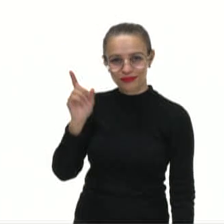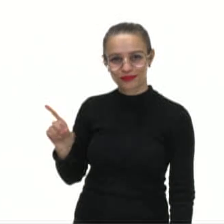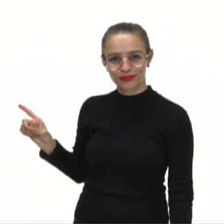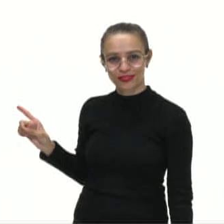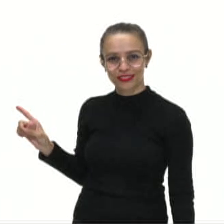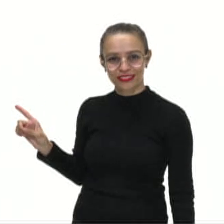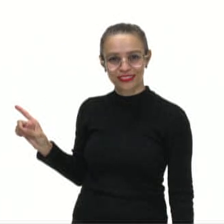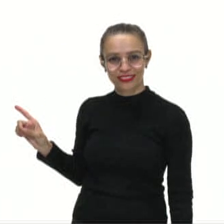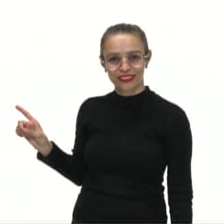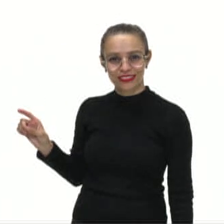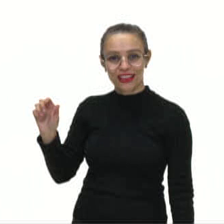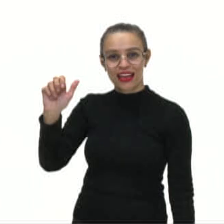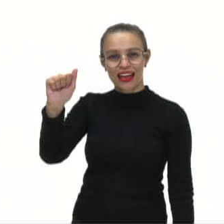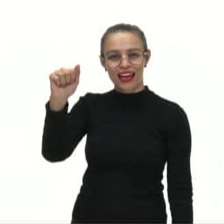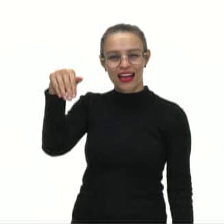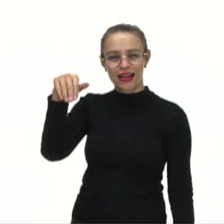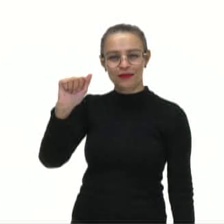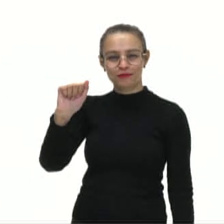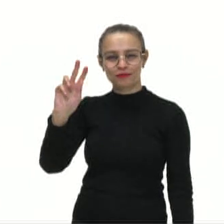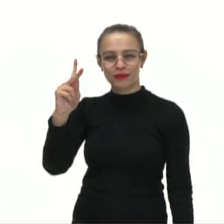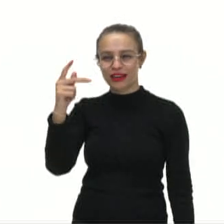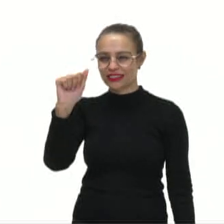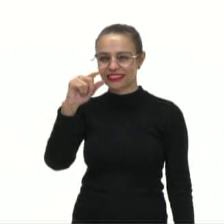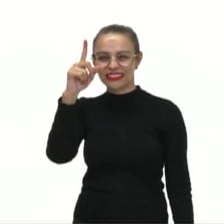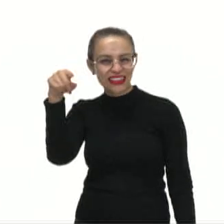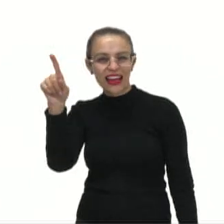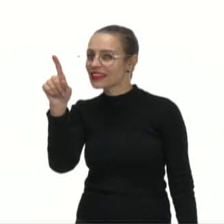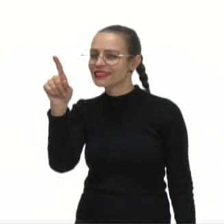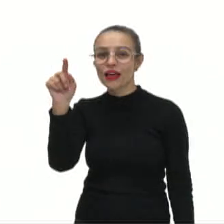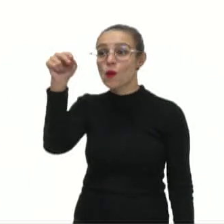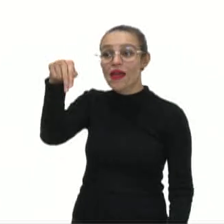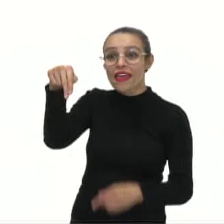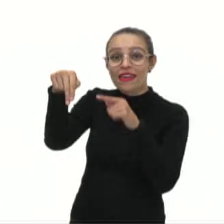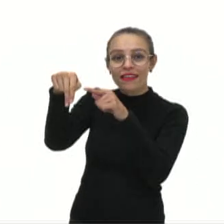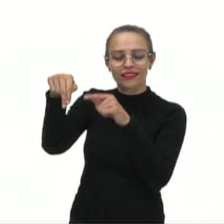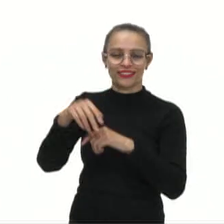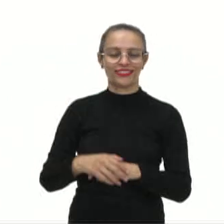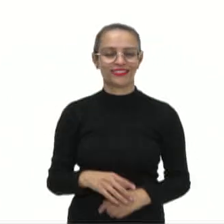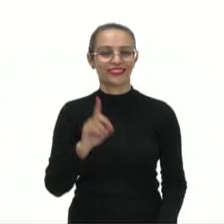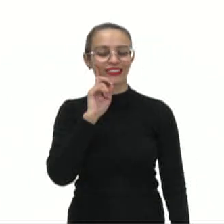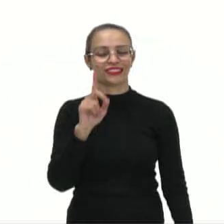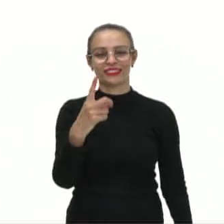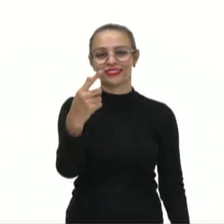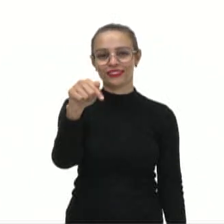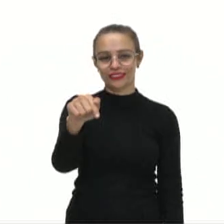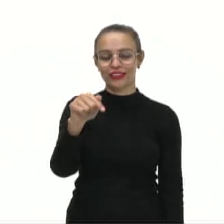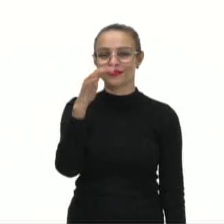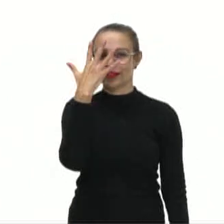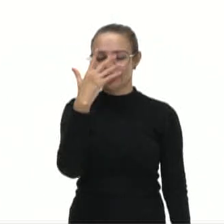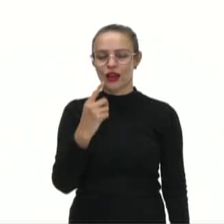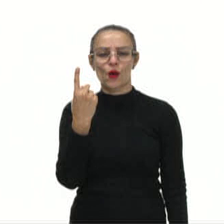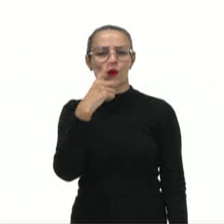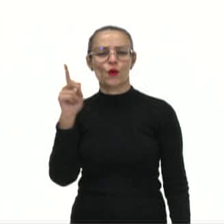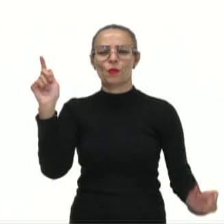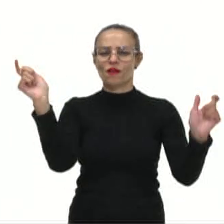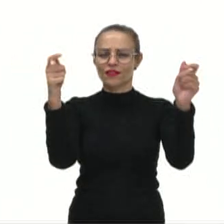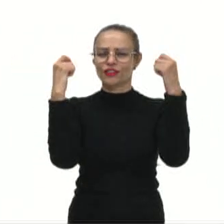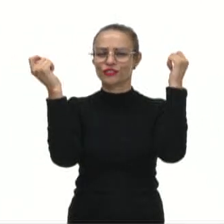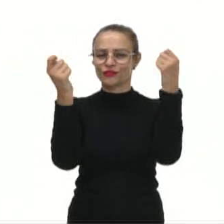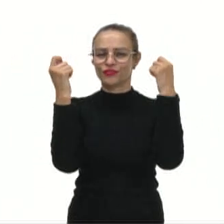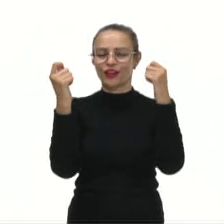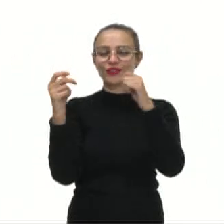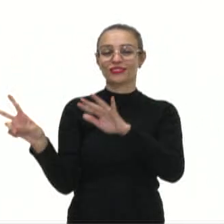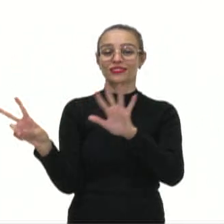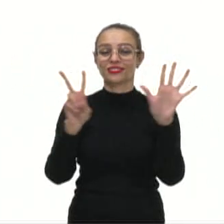Era com N no final, não era com tio. Então, 17 de fevereiro, o último grande festival da Semana de